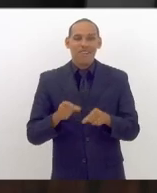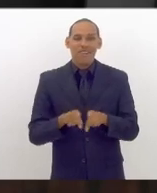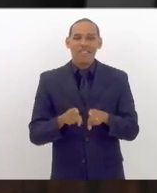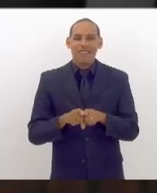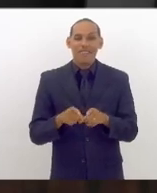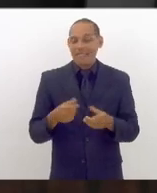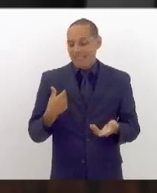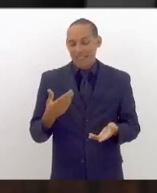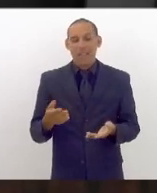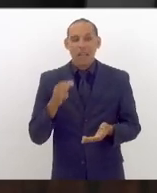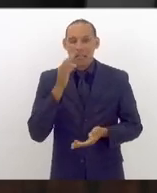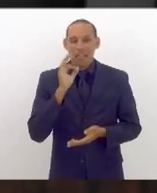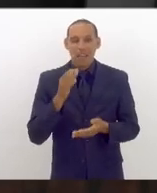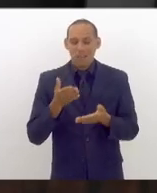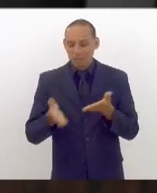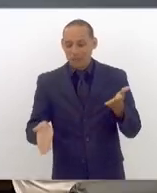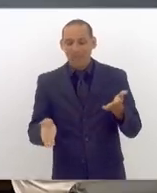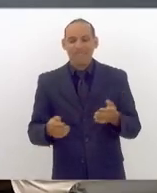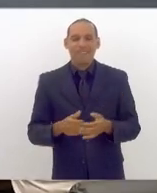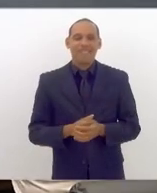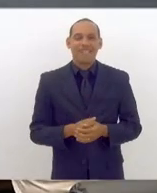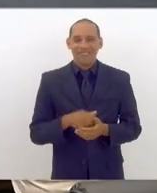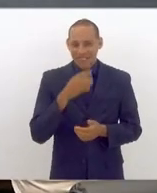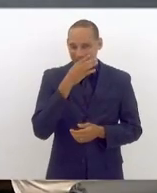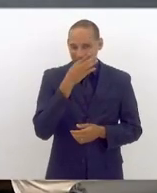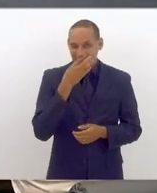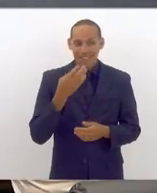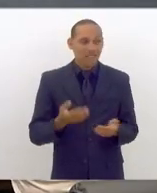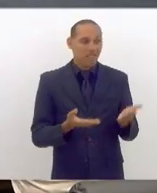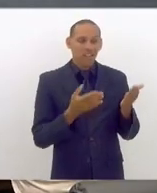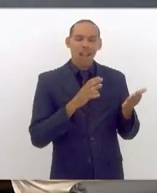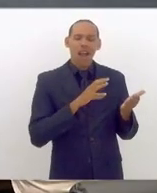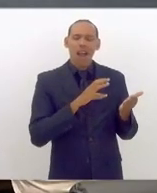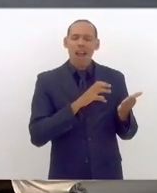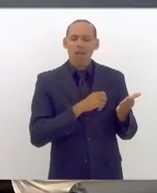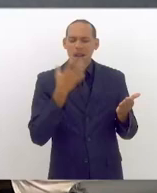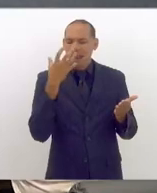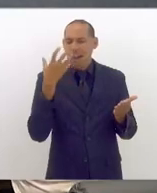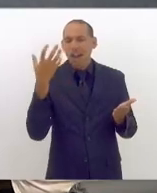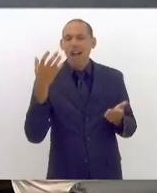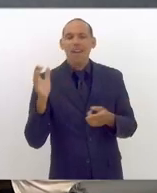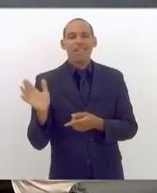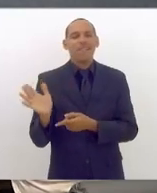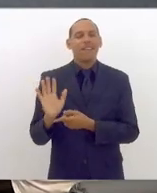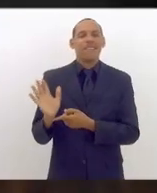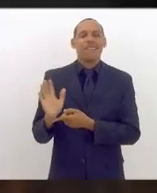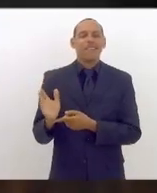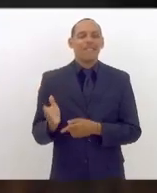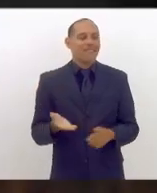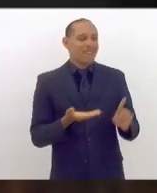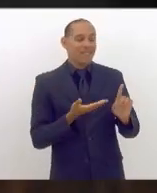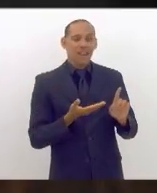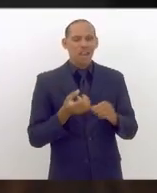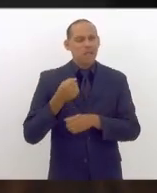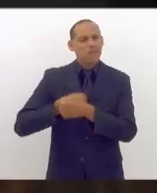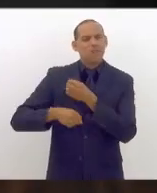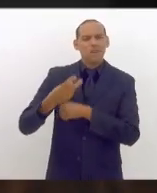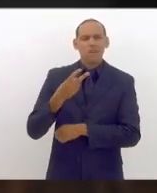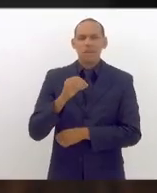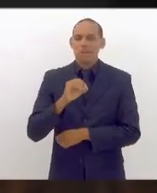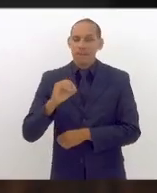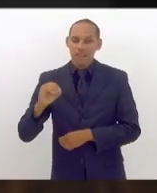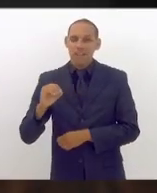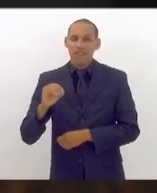café e é um apaixonado por cinema que lá pelos anos 2000 né